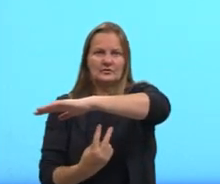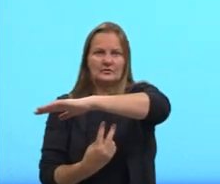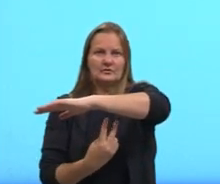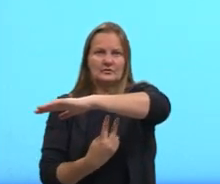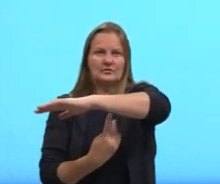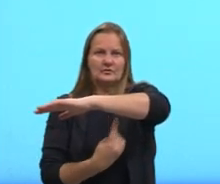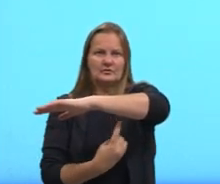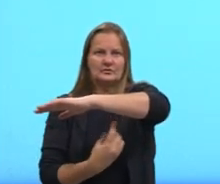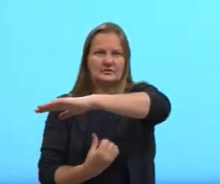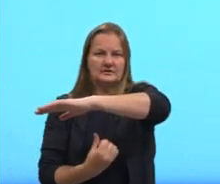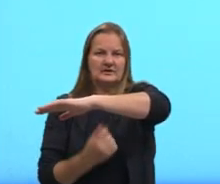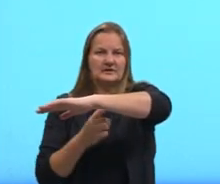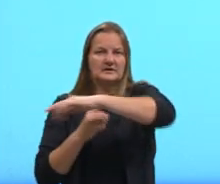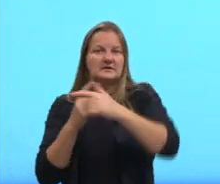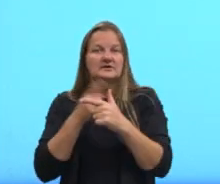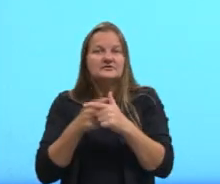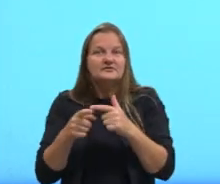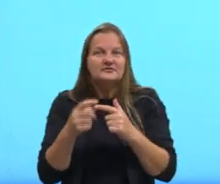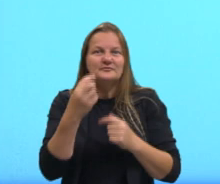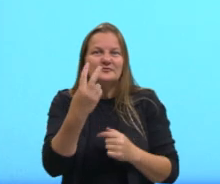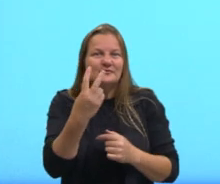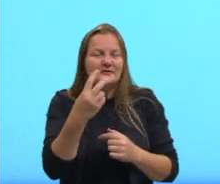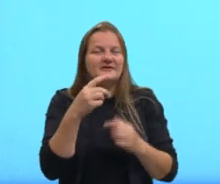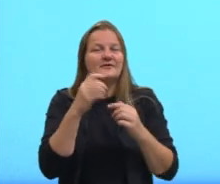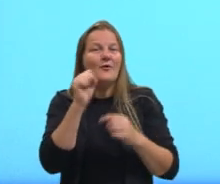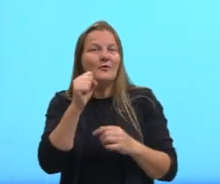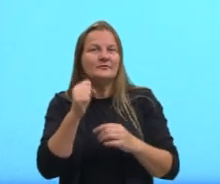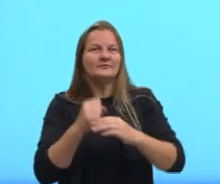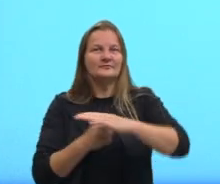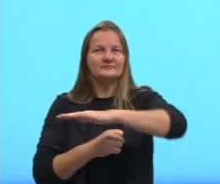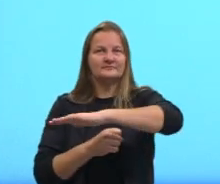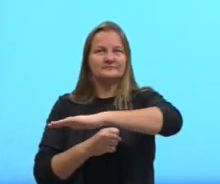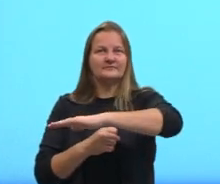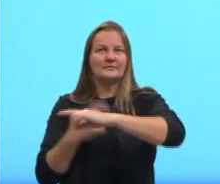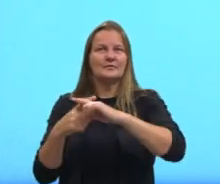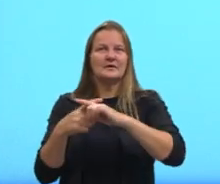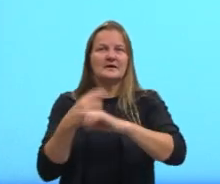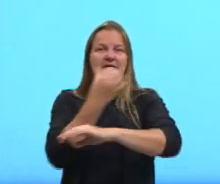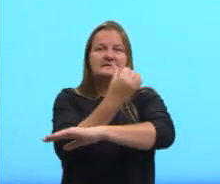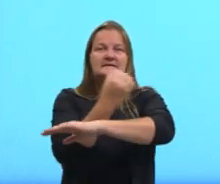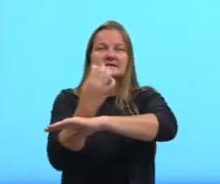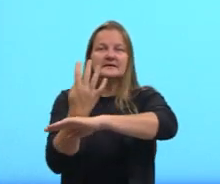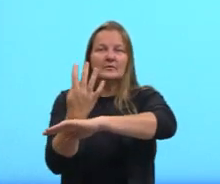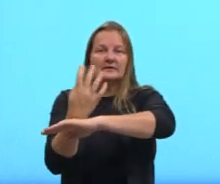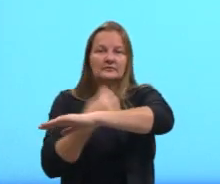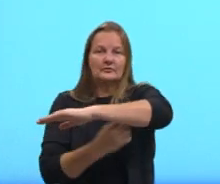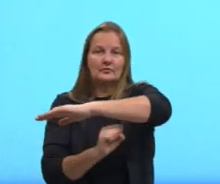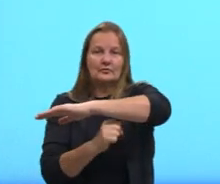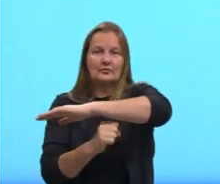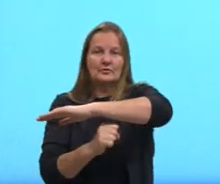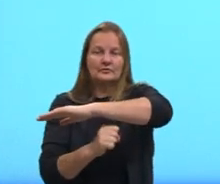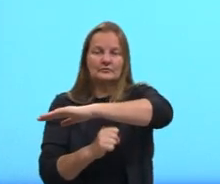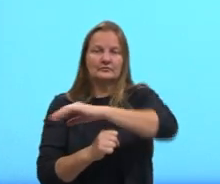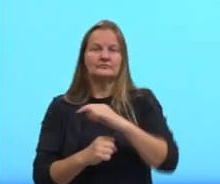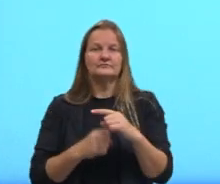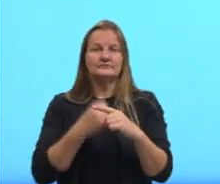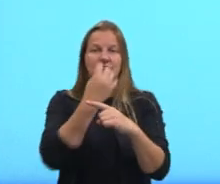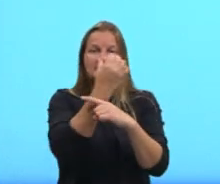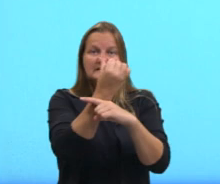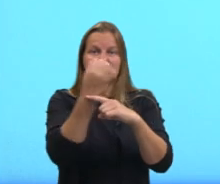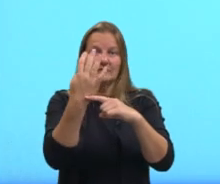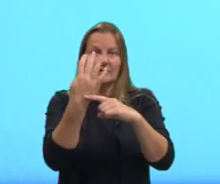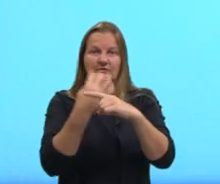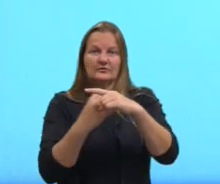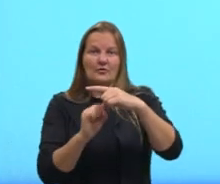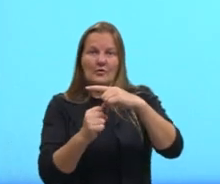resposta para o valor de y então na nossa expressão é oito porque 64 dividido por 8 nós temos oito